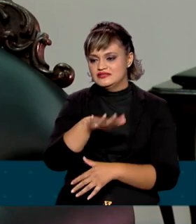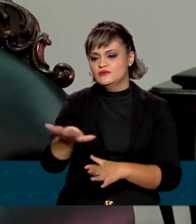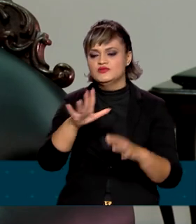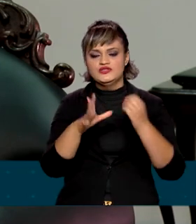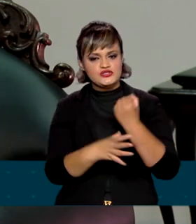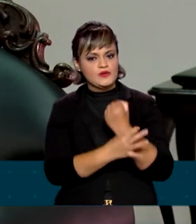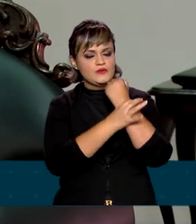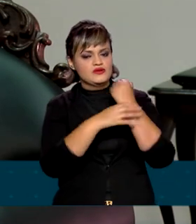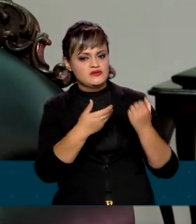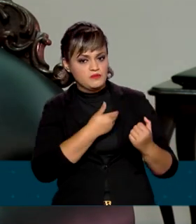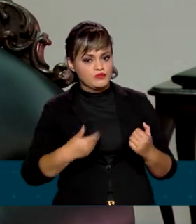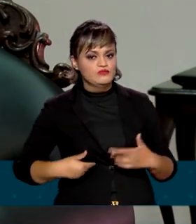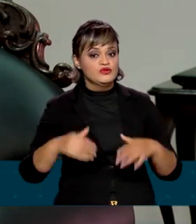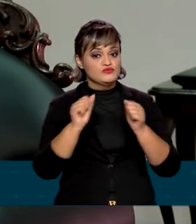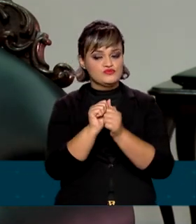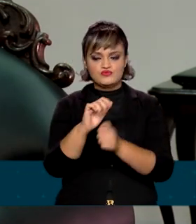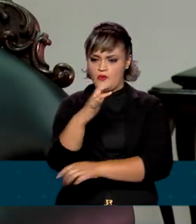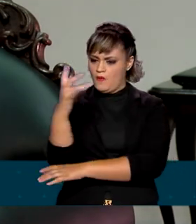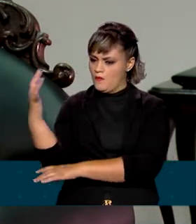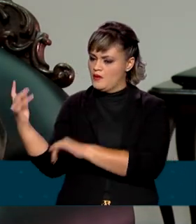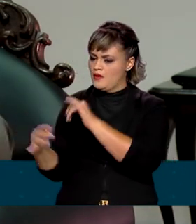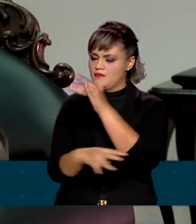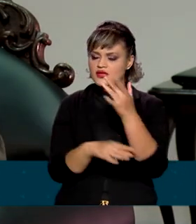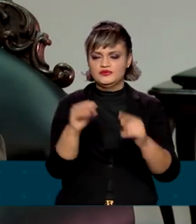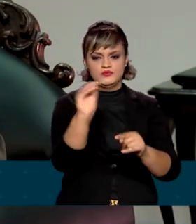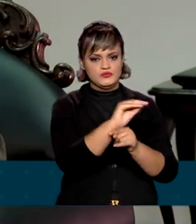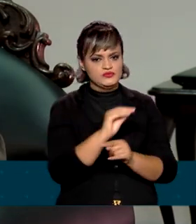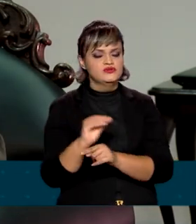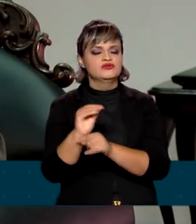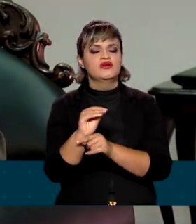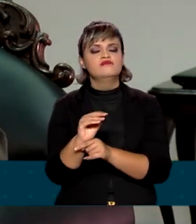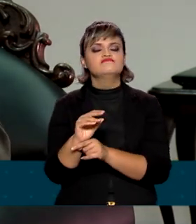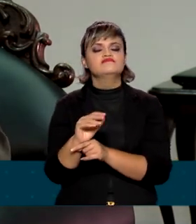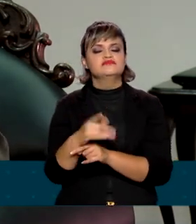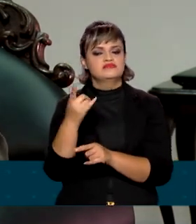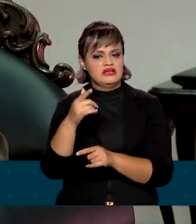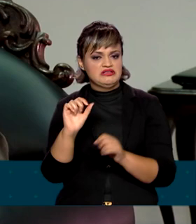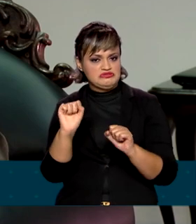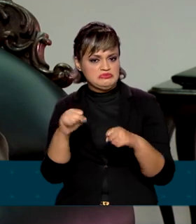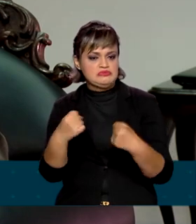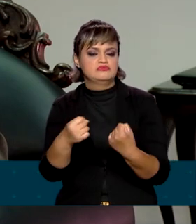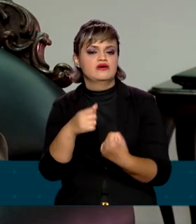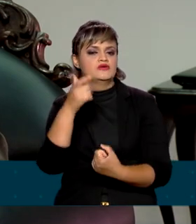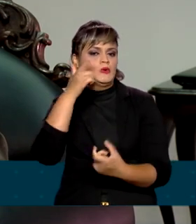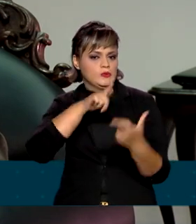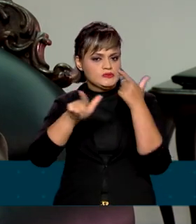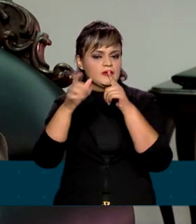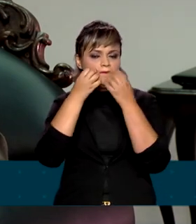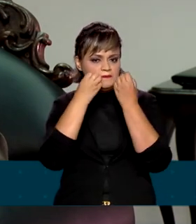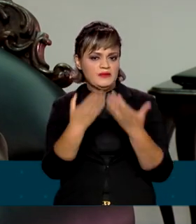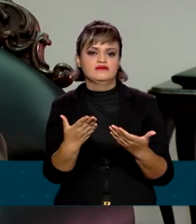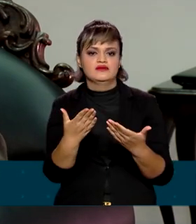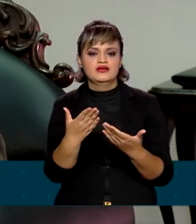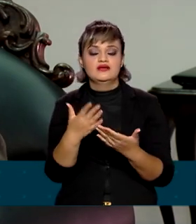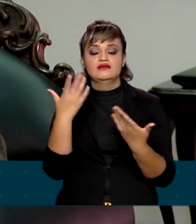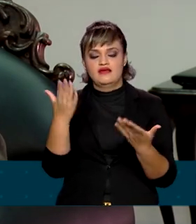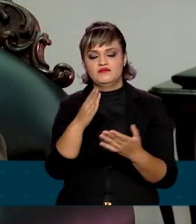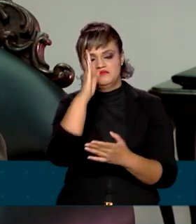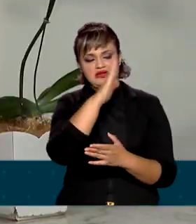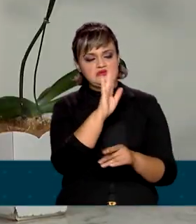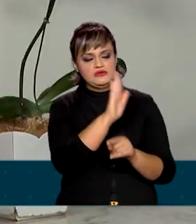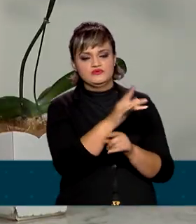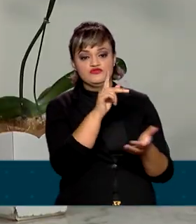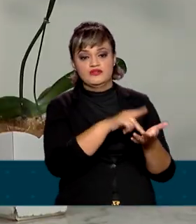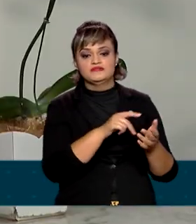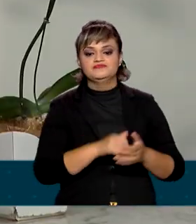da Segurança Pública junto com o meio ambiente veio para só mais forte e a gente ter resultados aí melhores resultados que que o Brasil